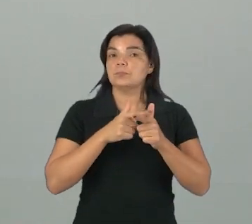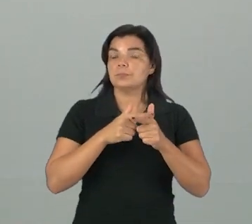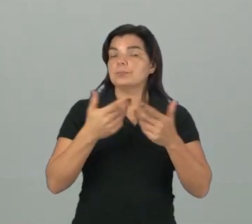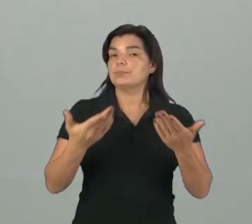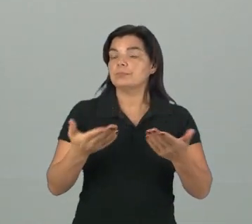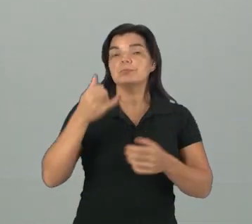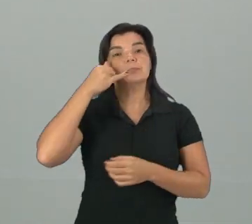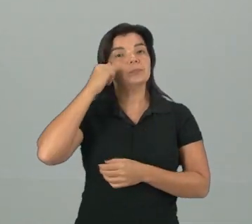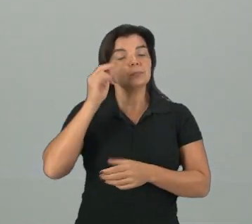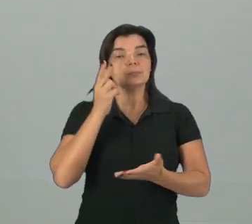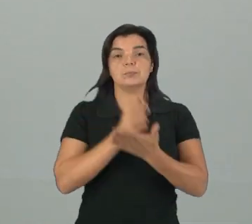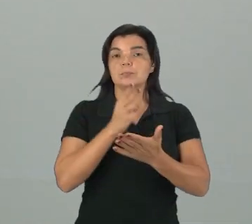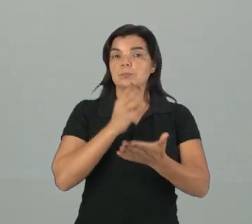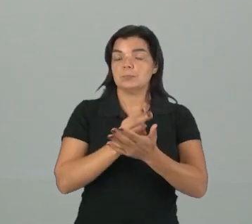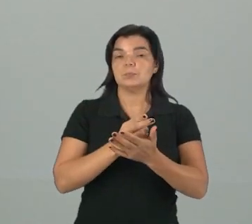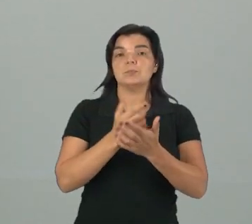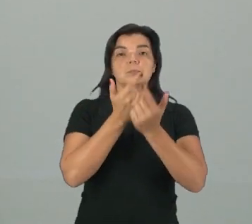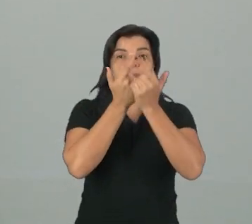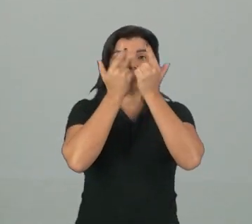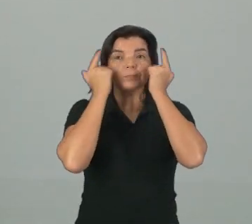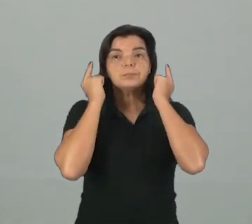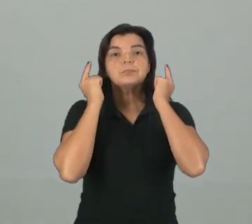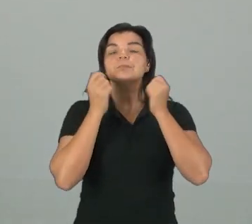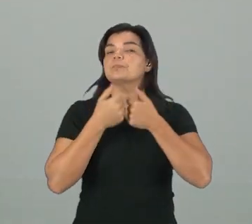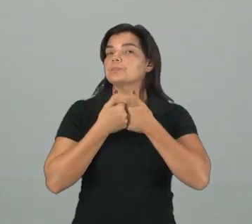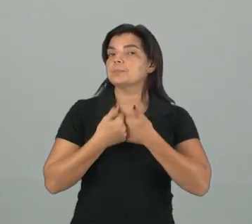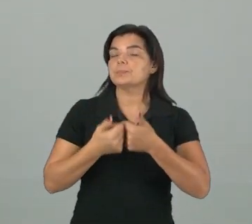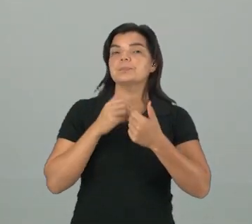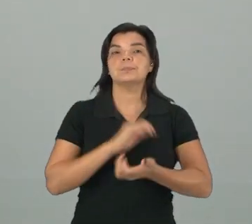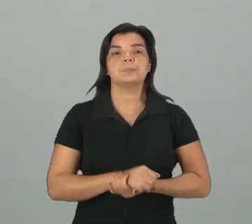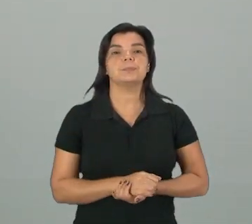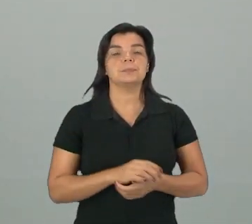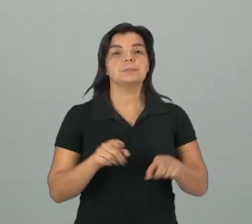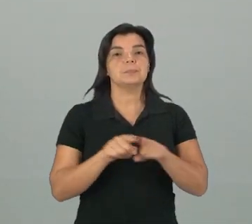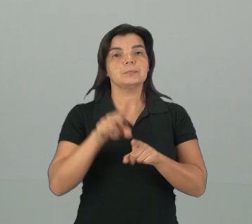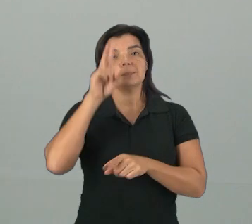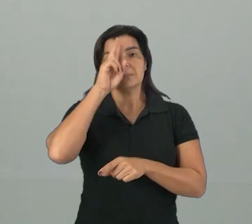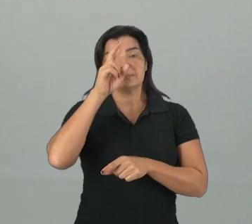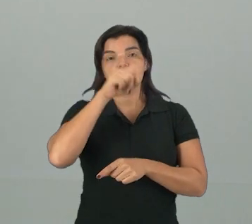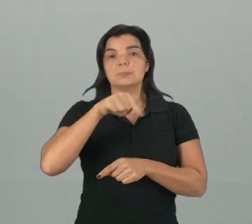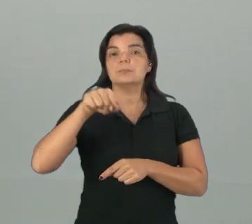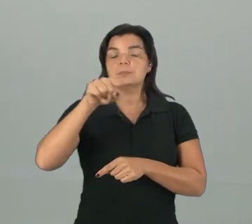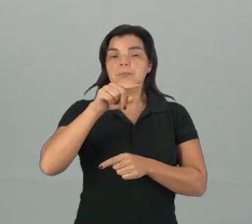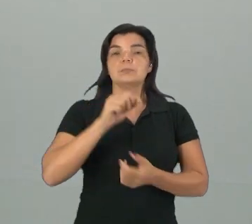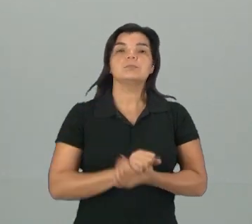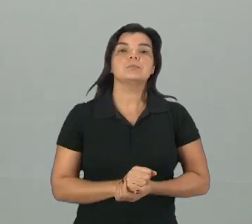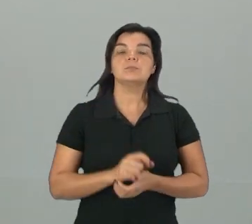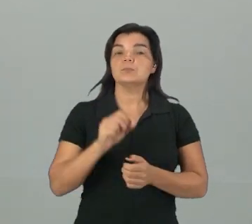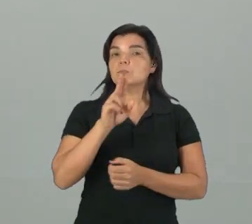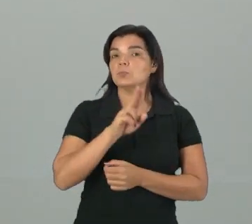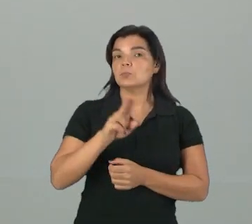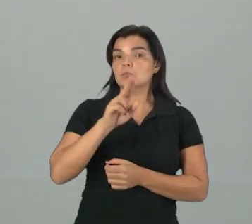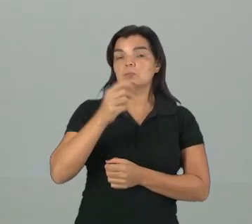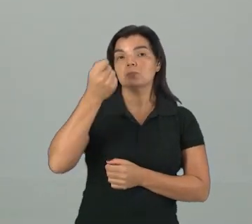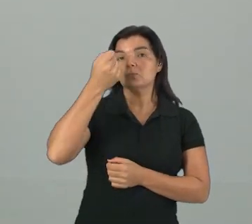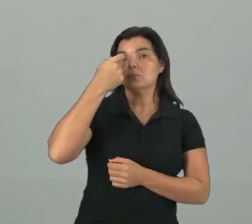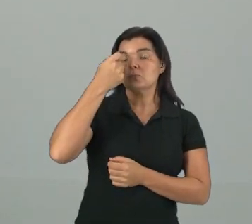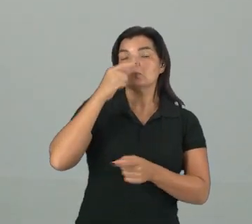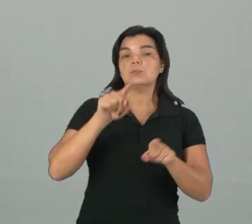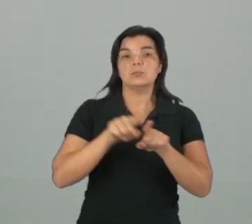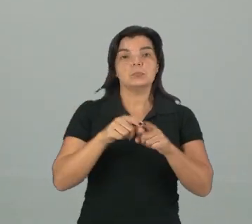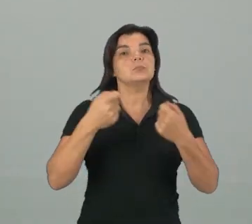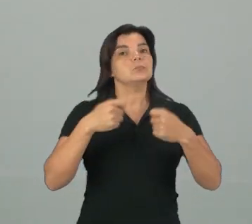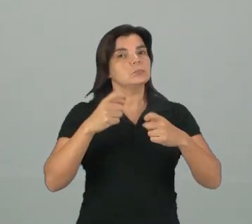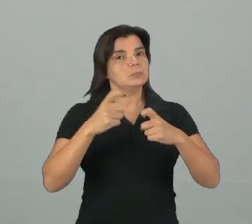Então, para isso, esteja sempre mantendo a boa higiene, tudo bem? Também lembrar a vocês para não estarem fazendo uso de colírios sem uma